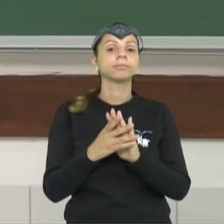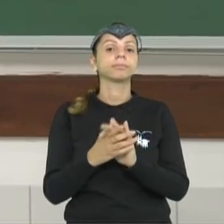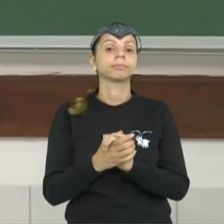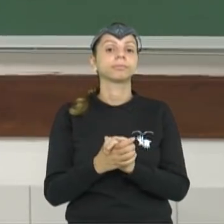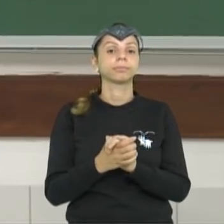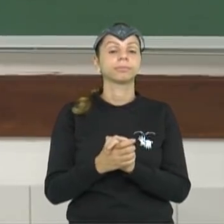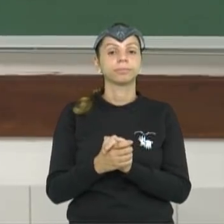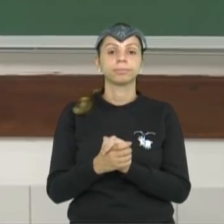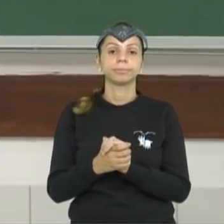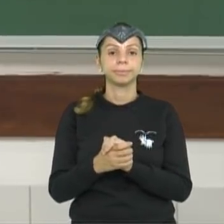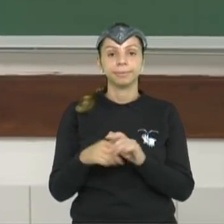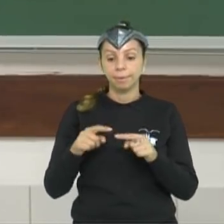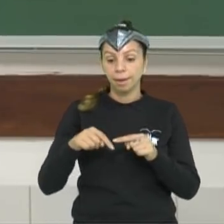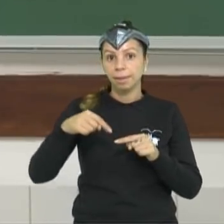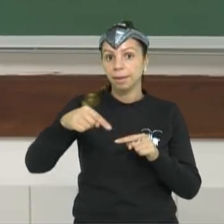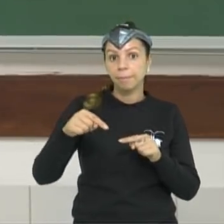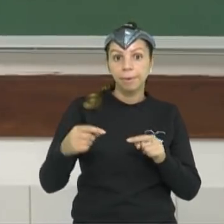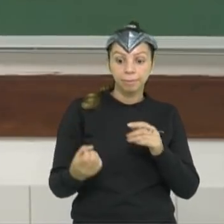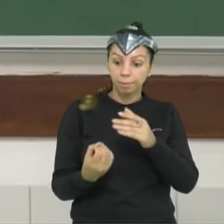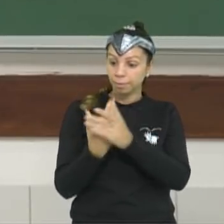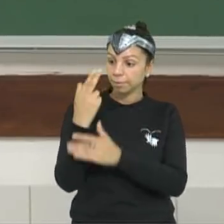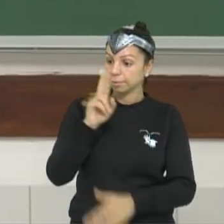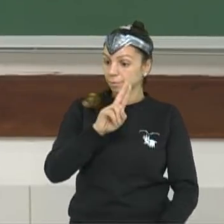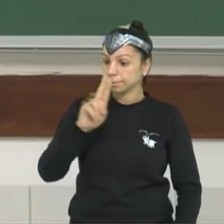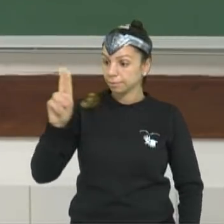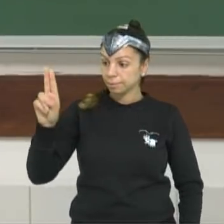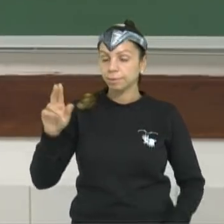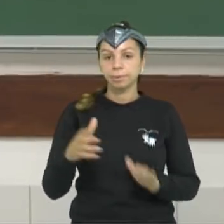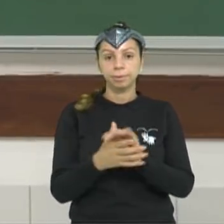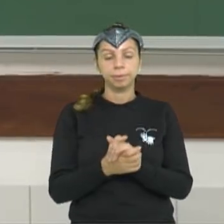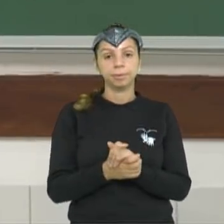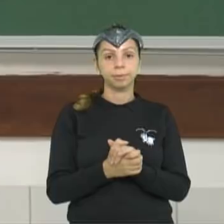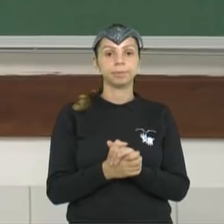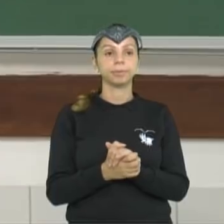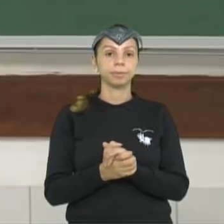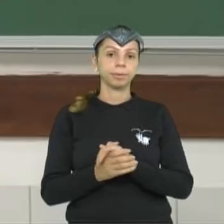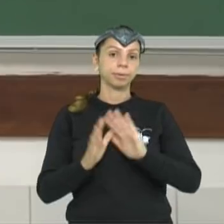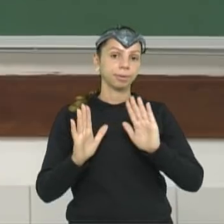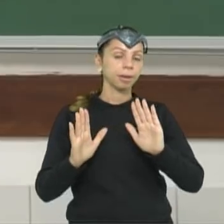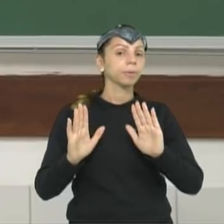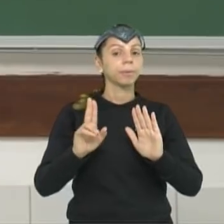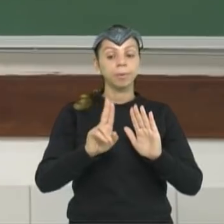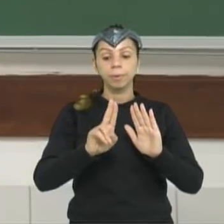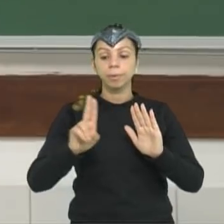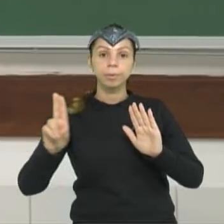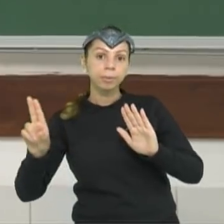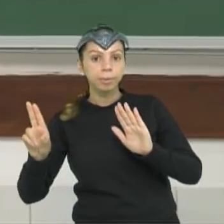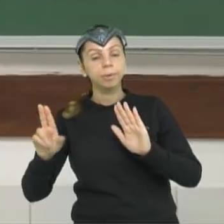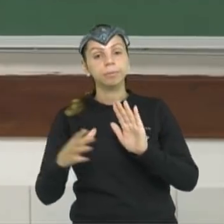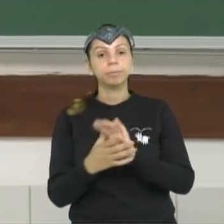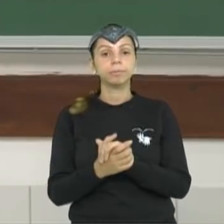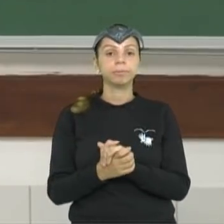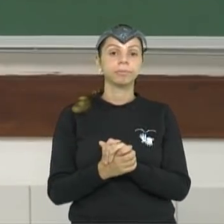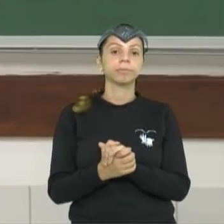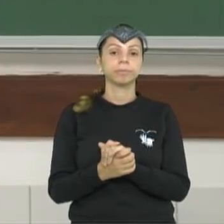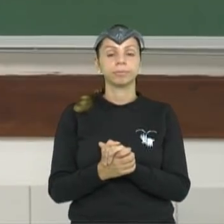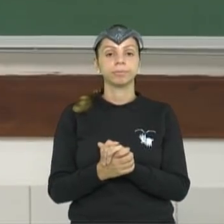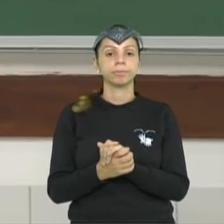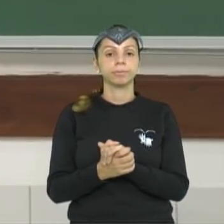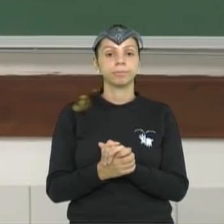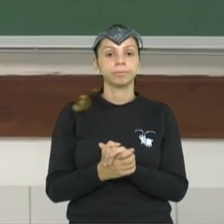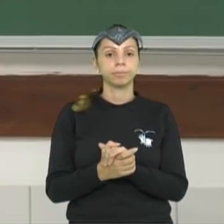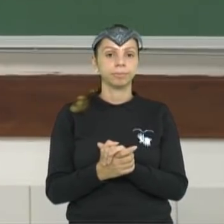vamos criar um nome a partir da característica dele. Então, esse nome vai entrar um quezinho aí